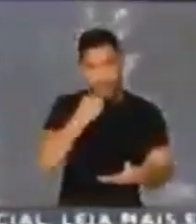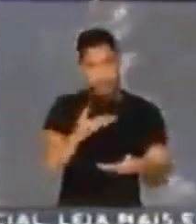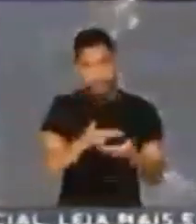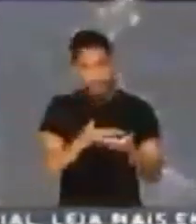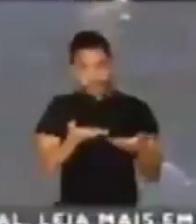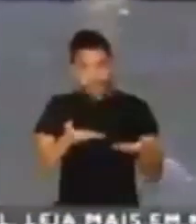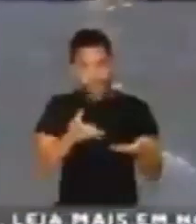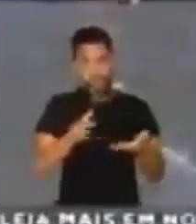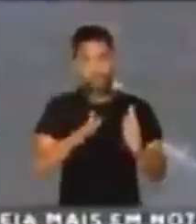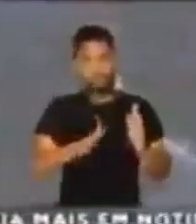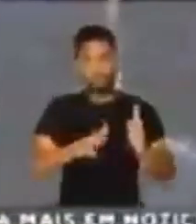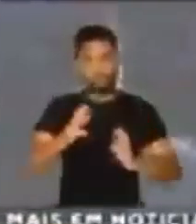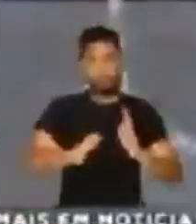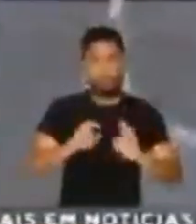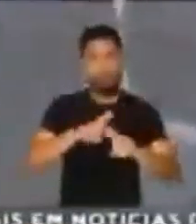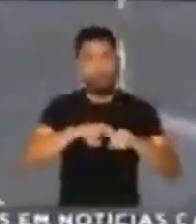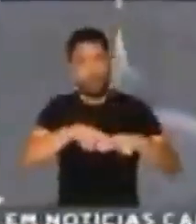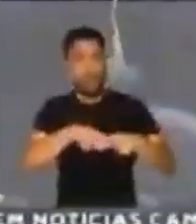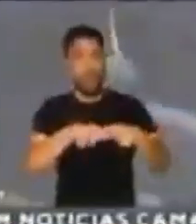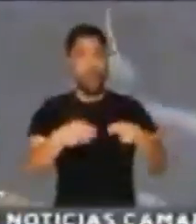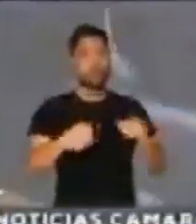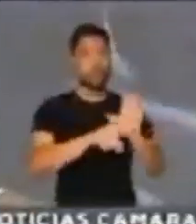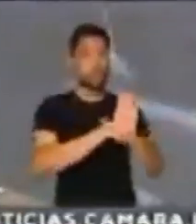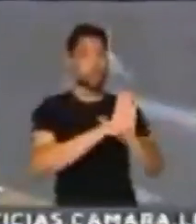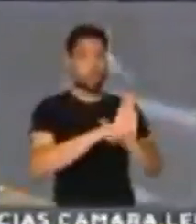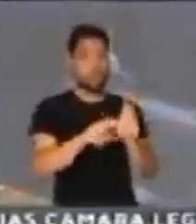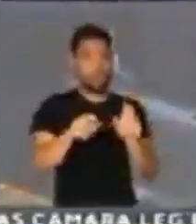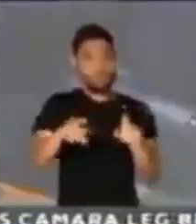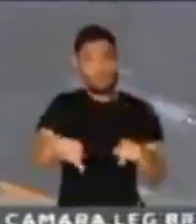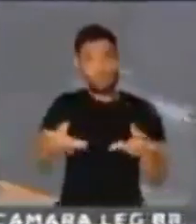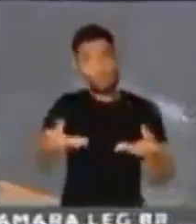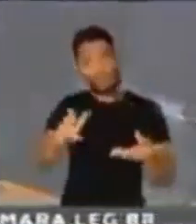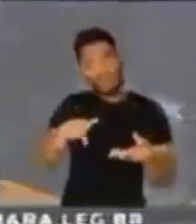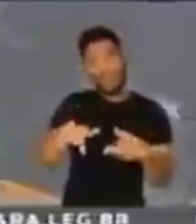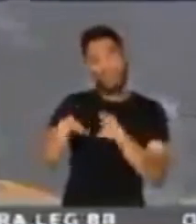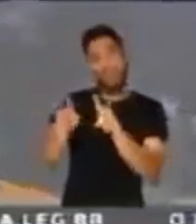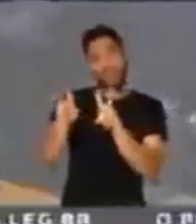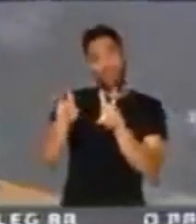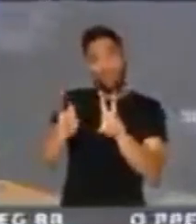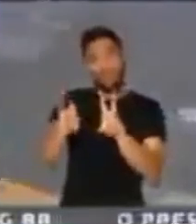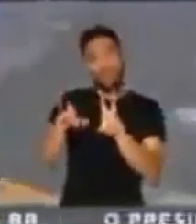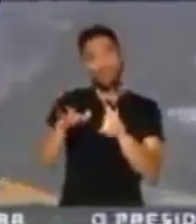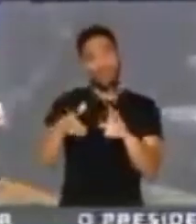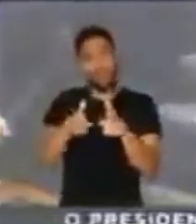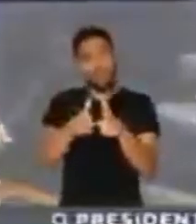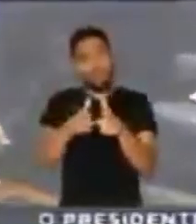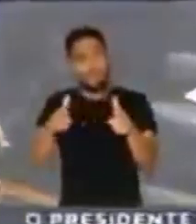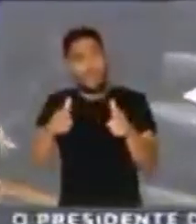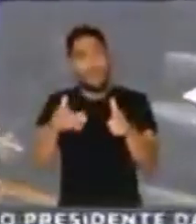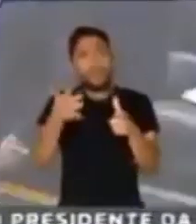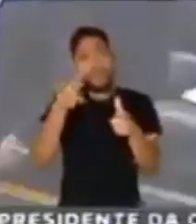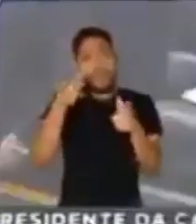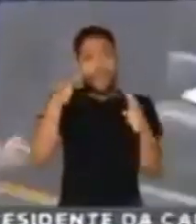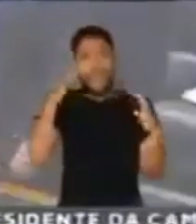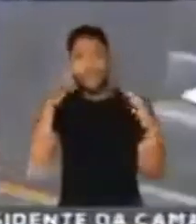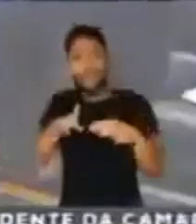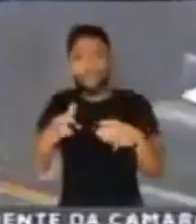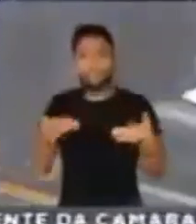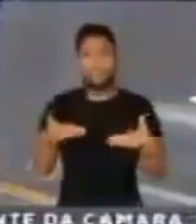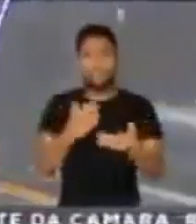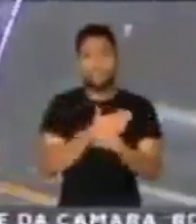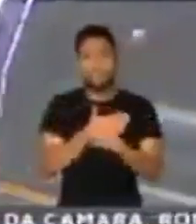aos debates em torno da reforma da Previdência, que é o tema que tem tomado a atenção aqui na Câmara dos Deputados já